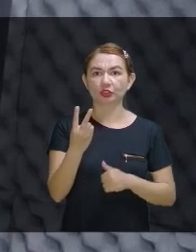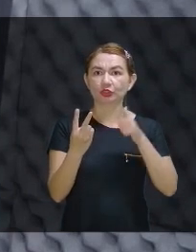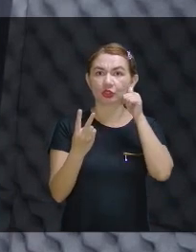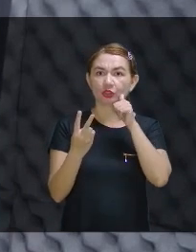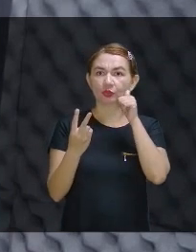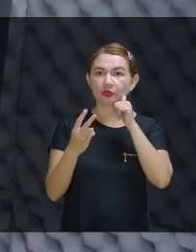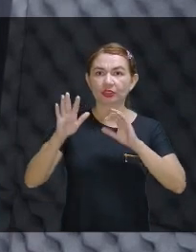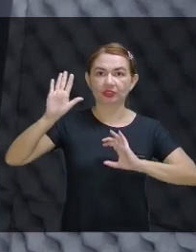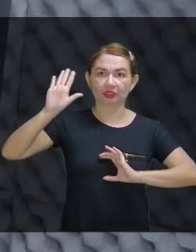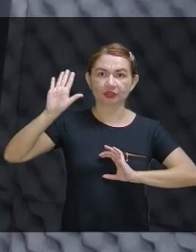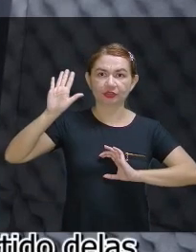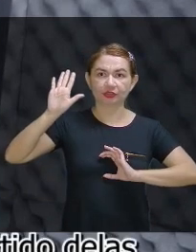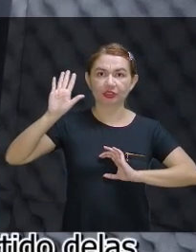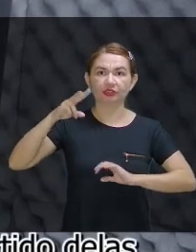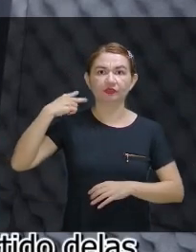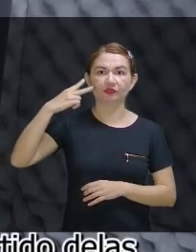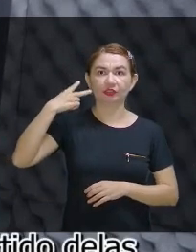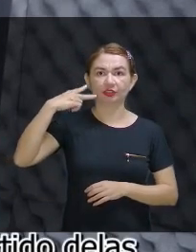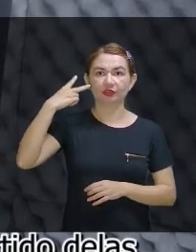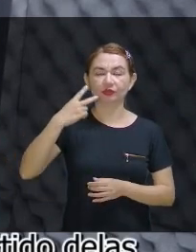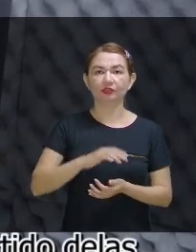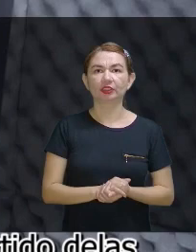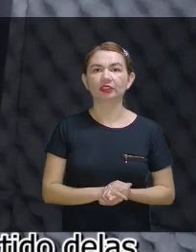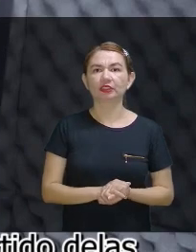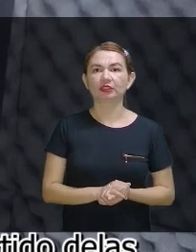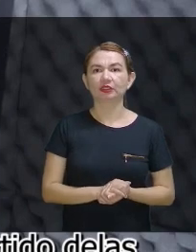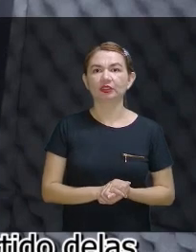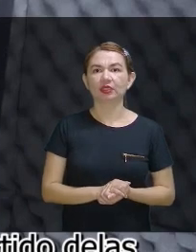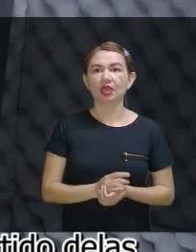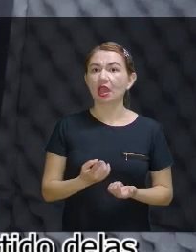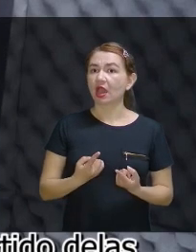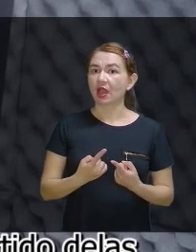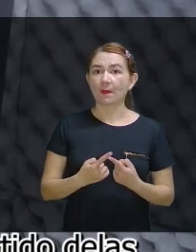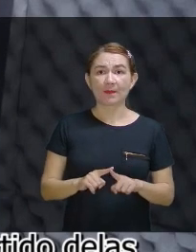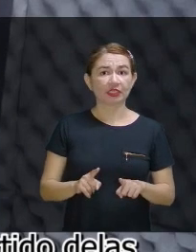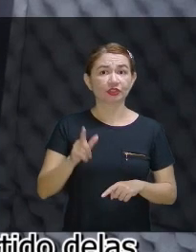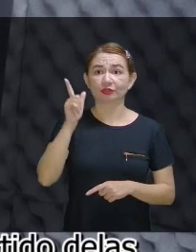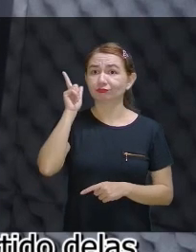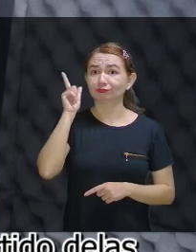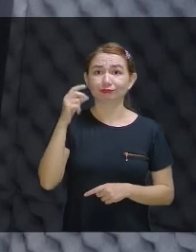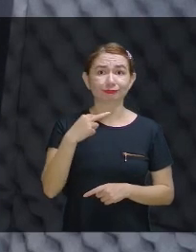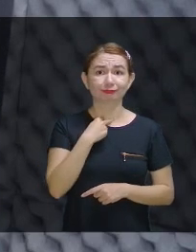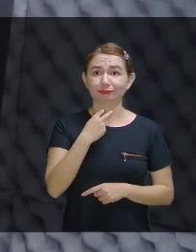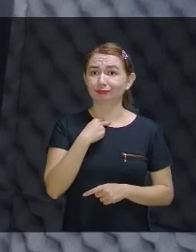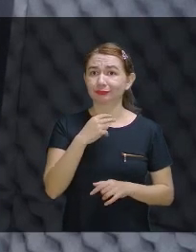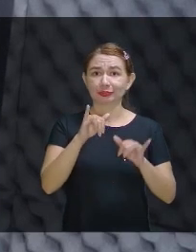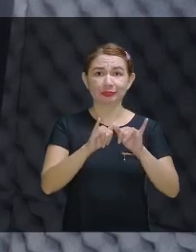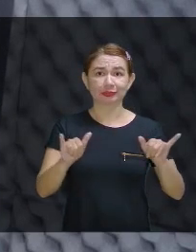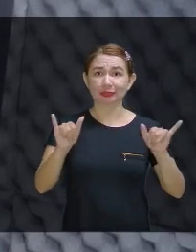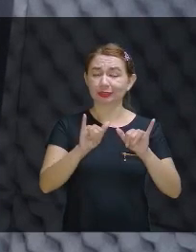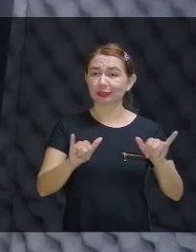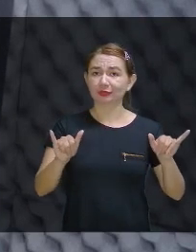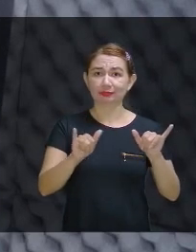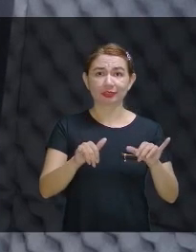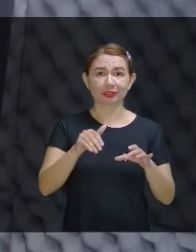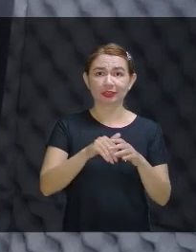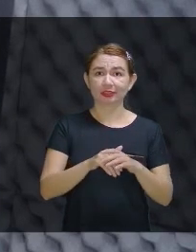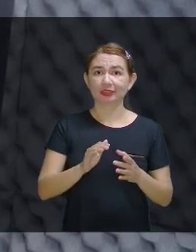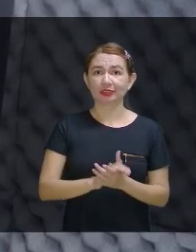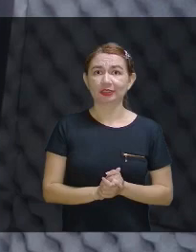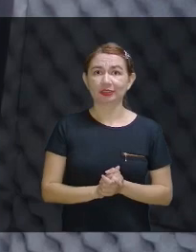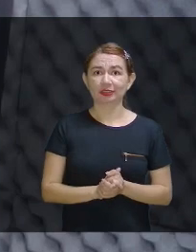se candidatar a vereadoras, e elas foram impedidas de fazer campanha, porque o partido delas era contrário ao partido do